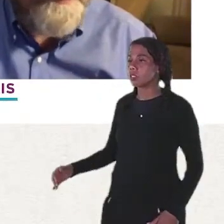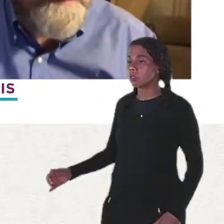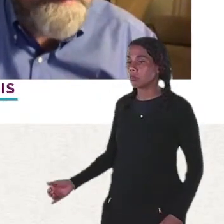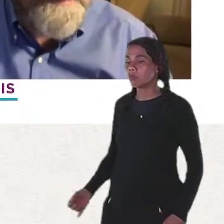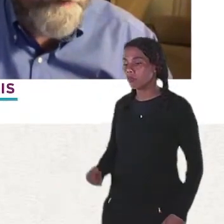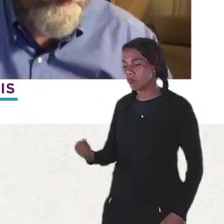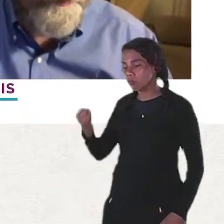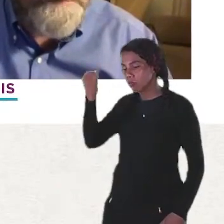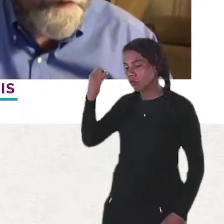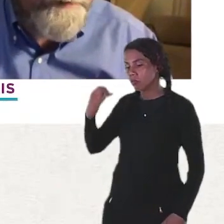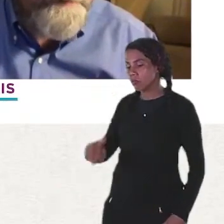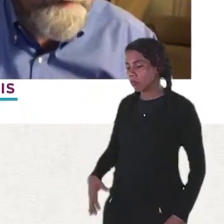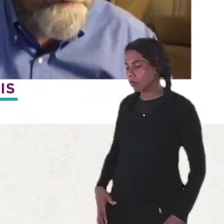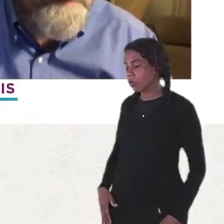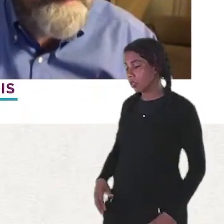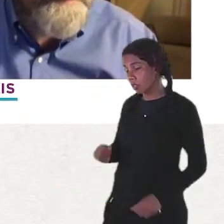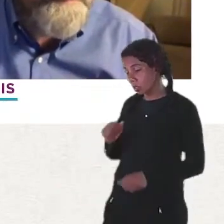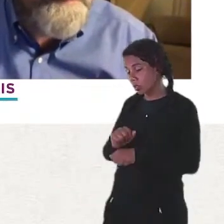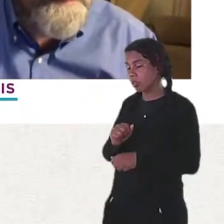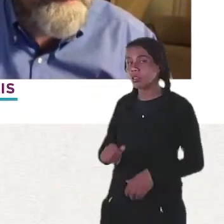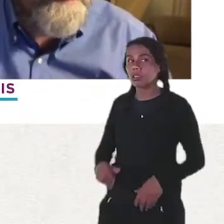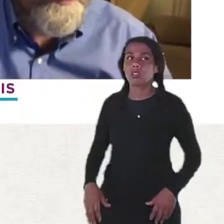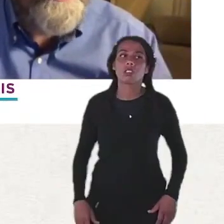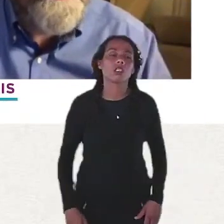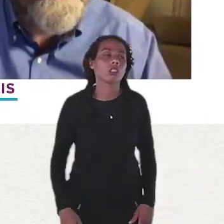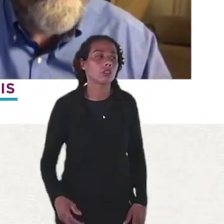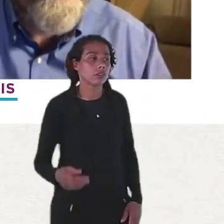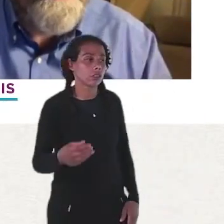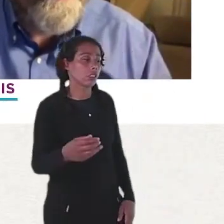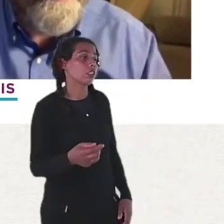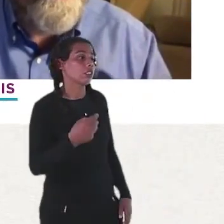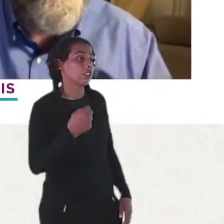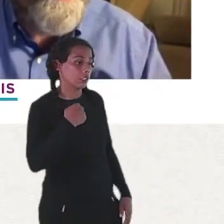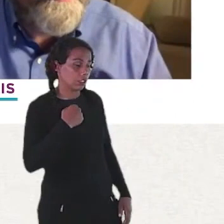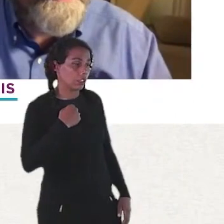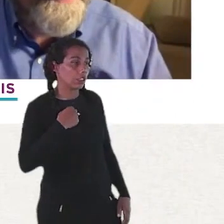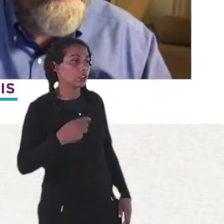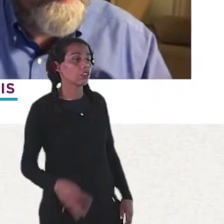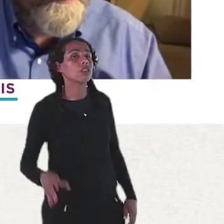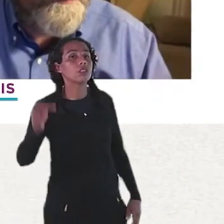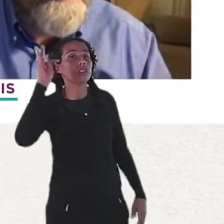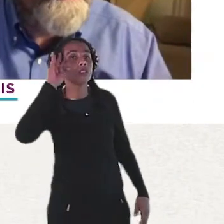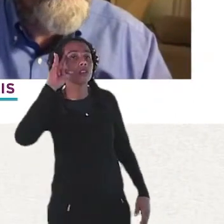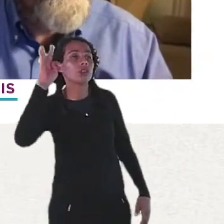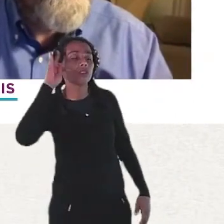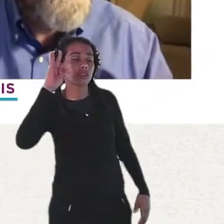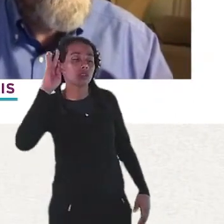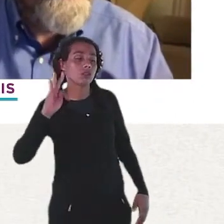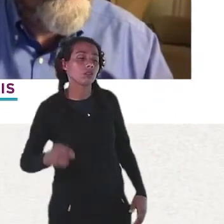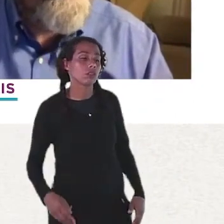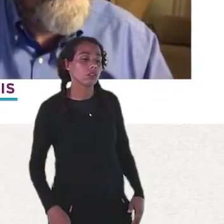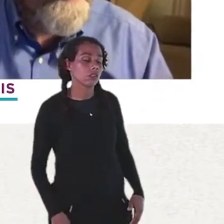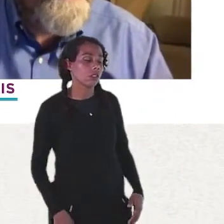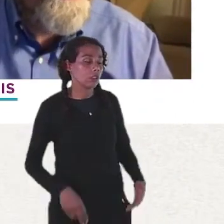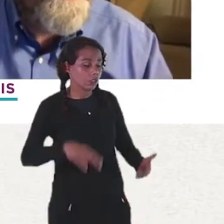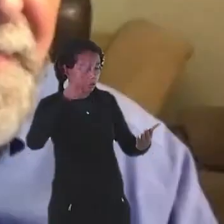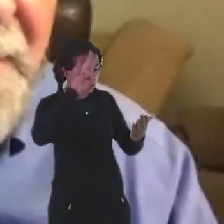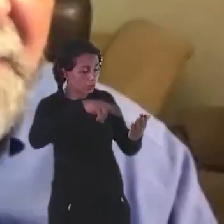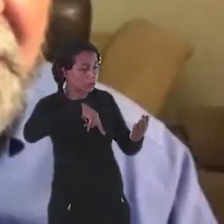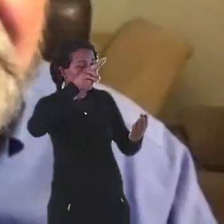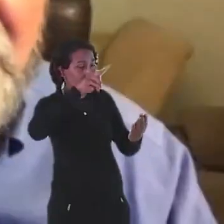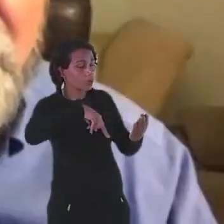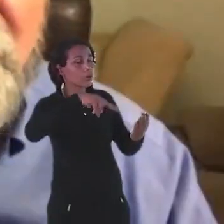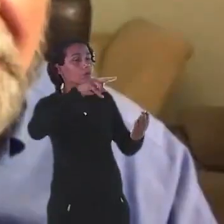Eu estava a ponto de dizer que eu, inclusive, tive que ler lá toda a teoria do inconsciente coletivo do Jung, né, para ver o que